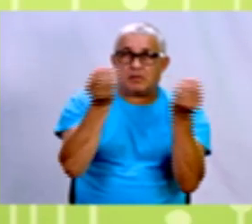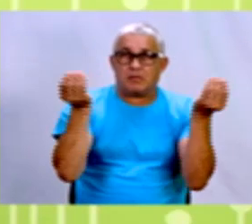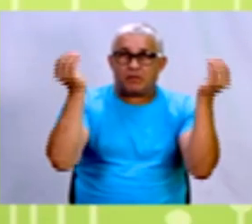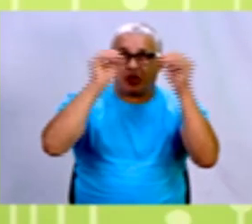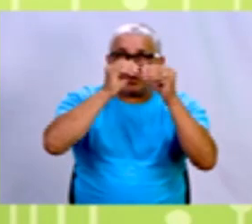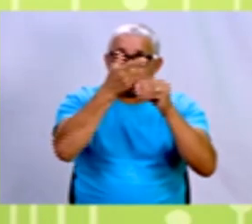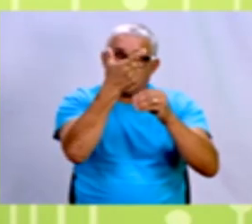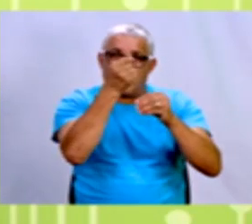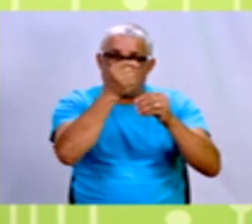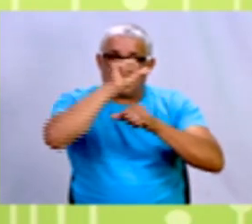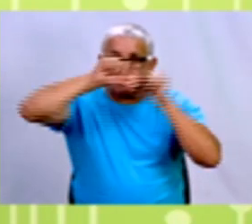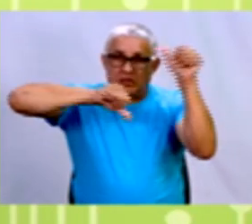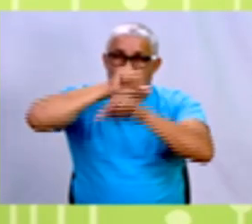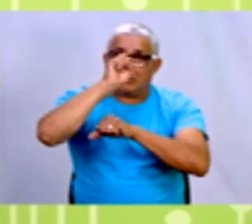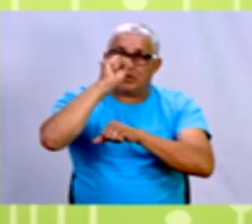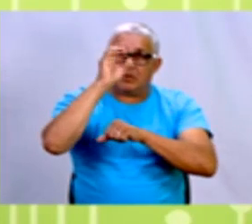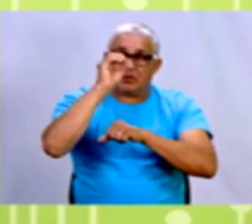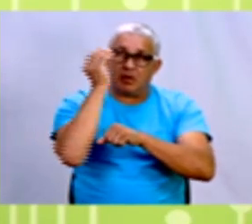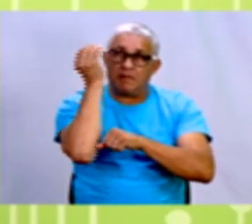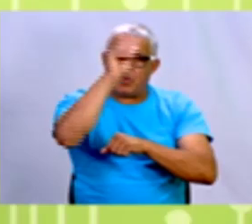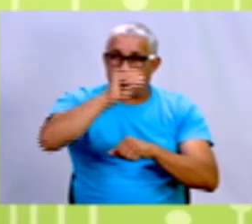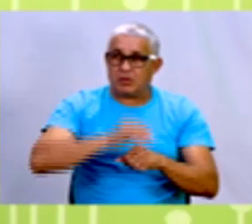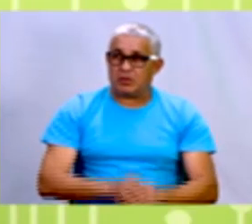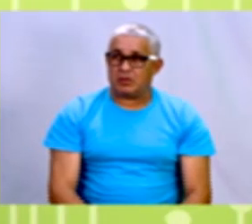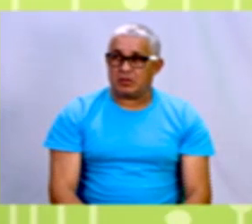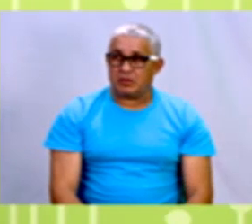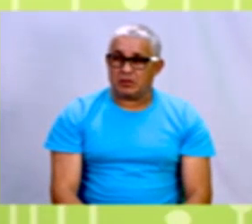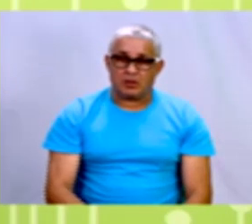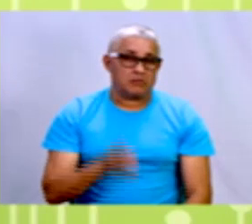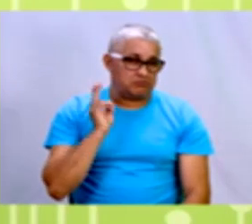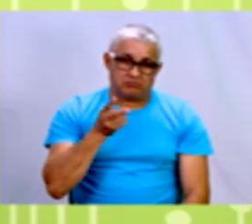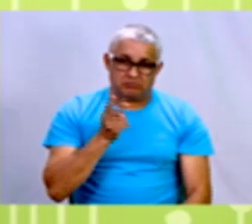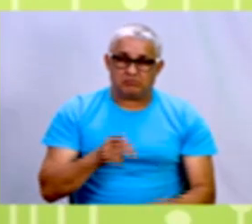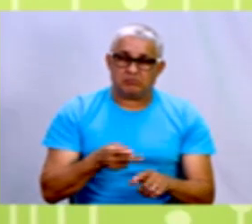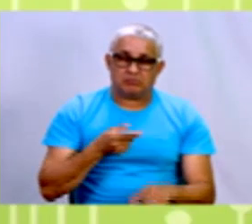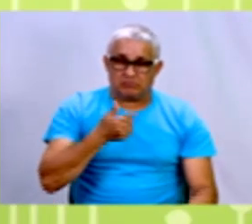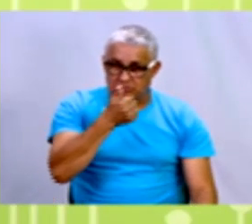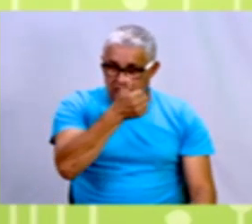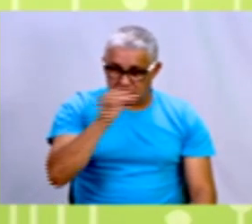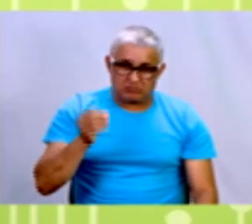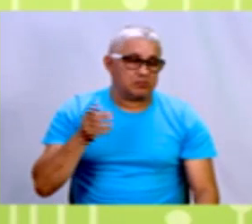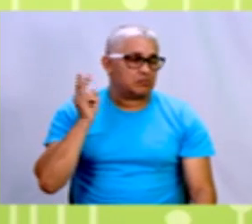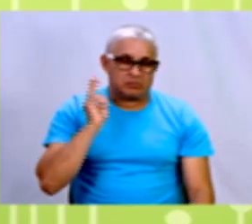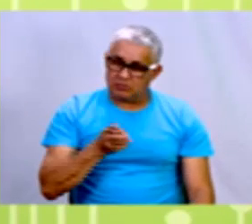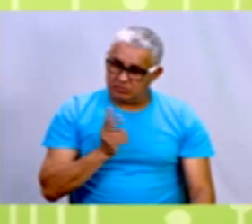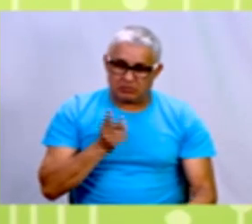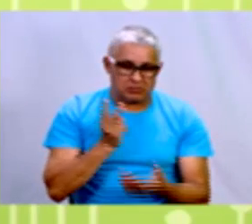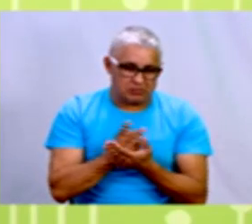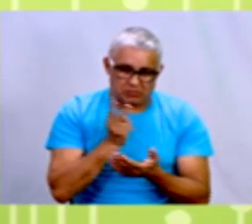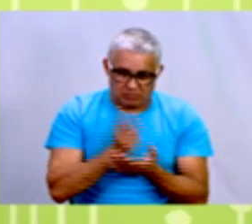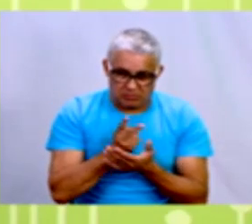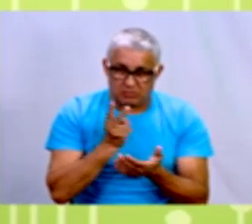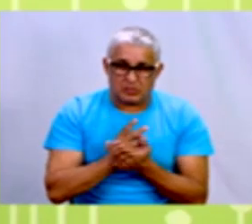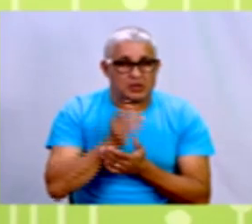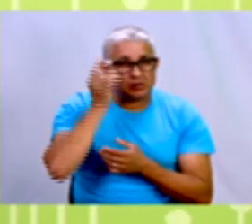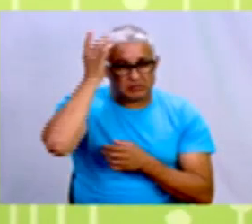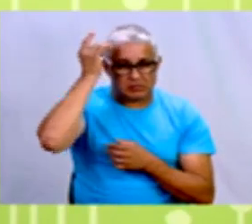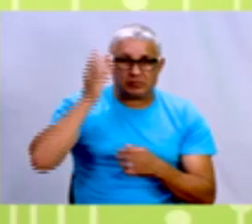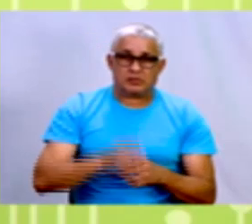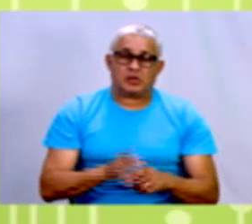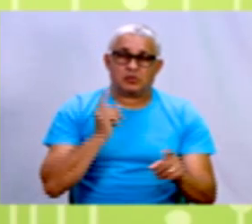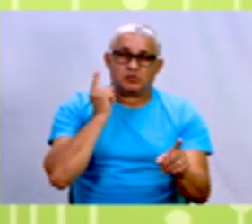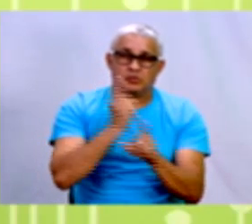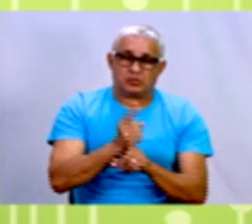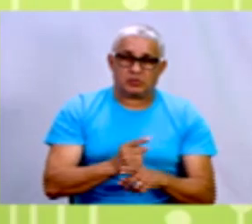o 20 aqui pelo 80. A parcela de número 100 é a mesma coisa. Então, é sempre essa mesma fórmula. Fica muito mais fácil da gente